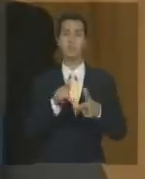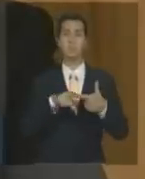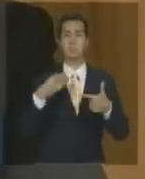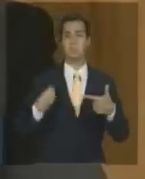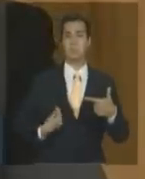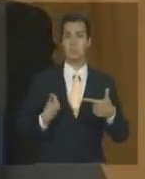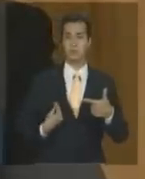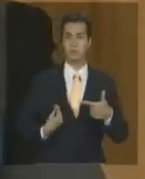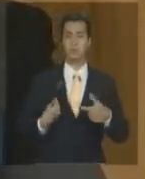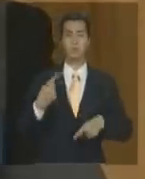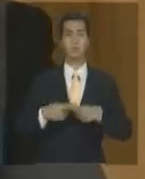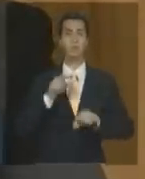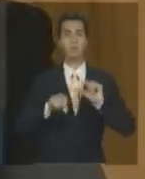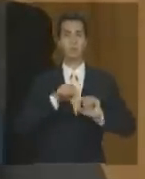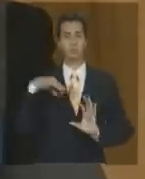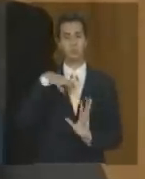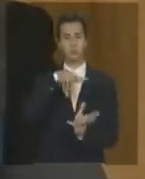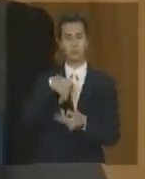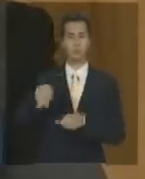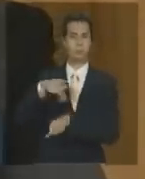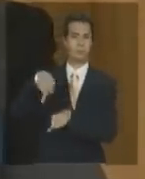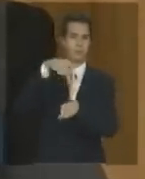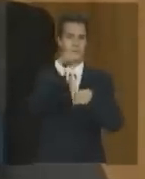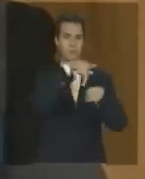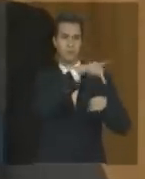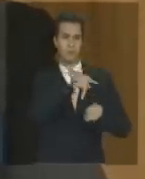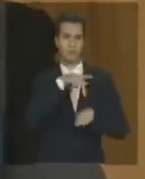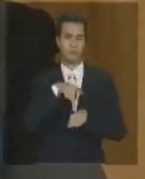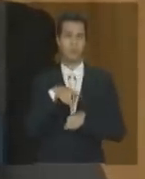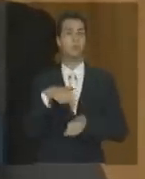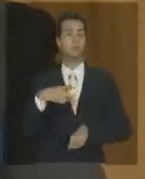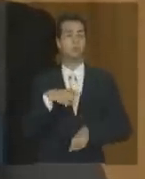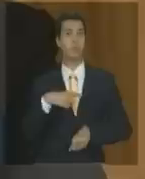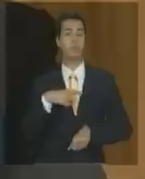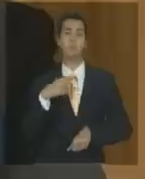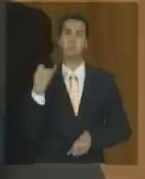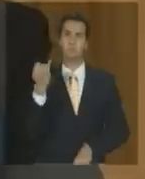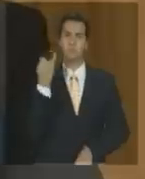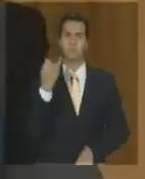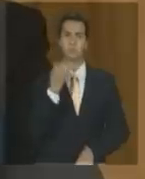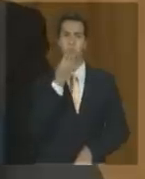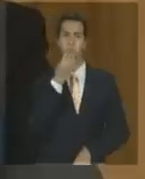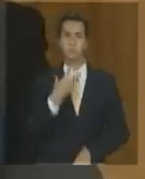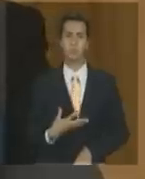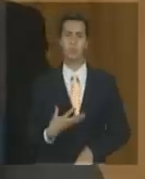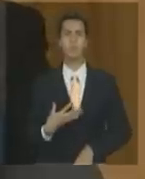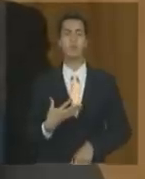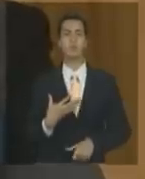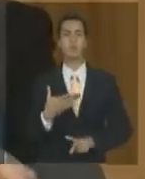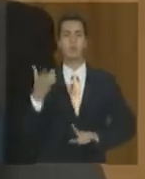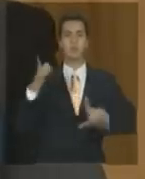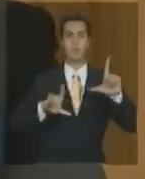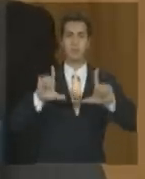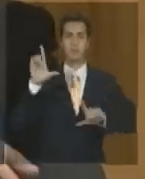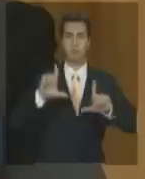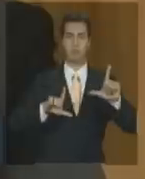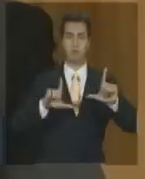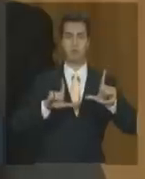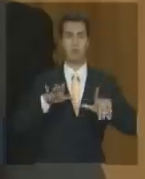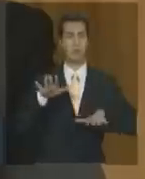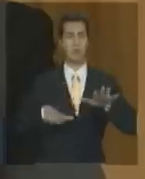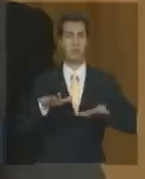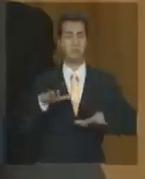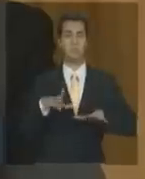porque em países ao redor do mundo é muito comum que a mídia, que geralmente não cobra casos de